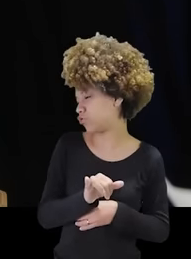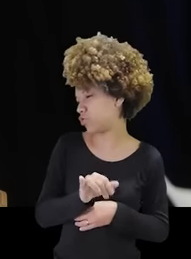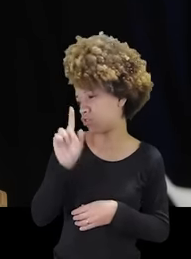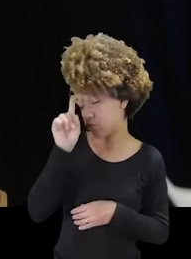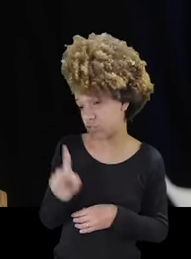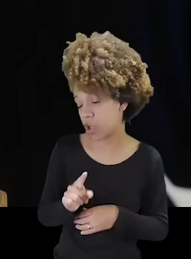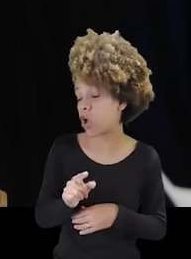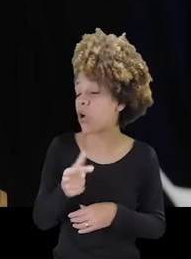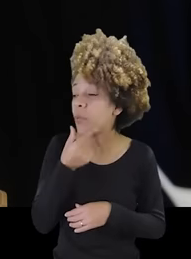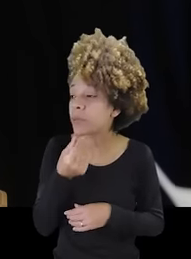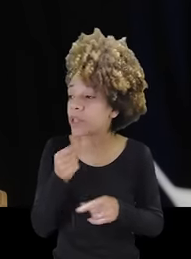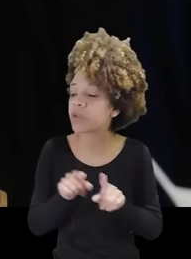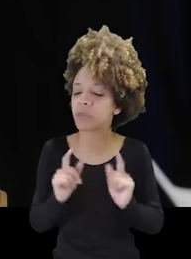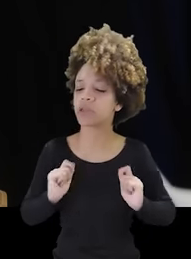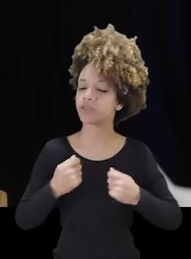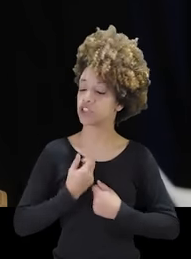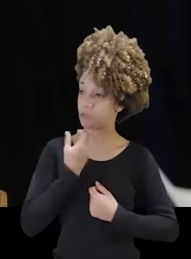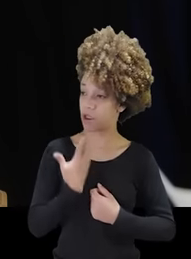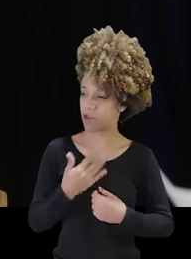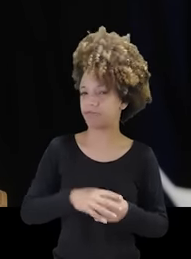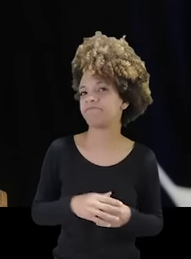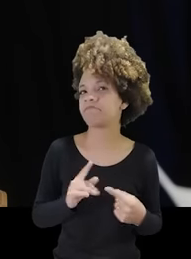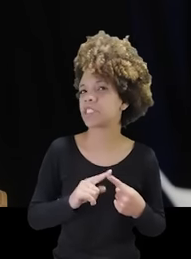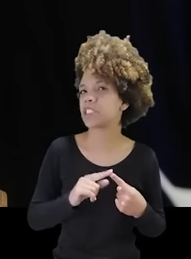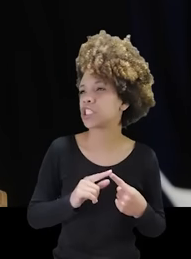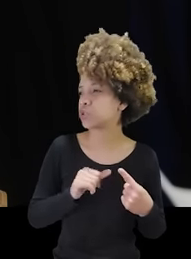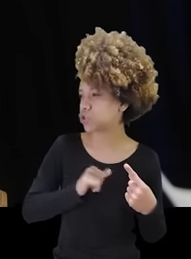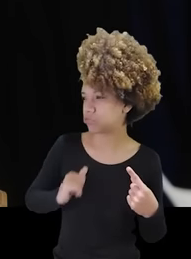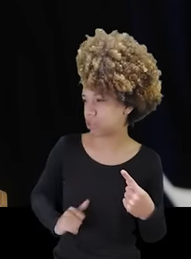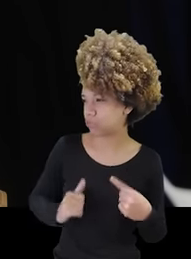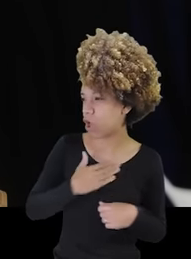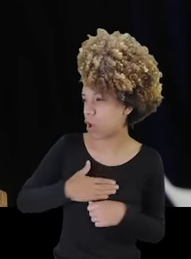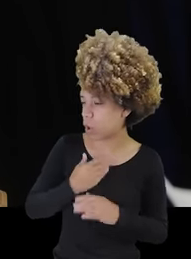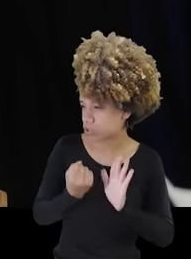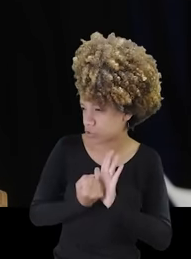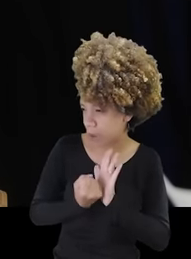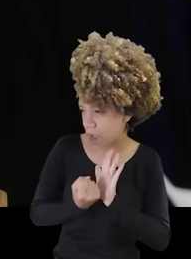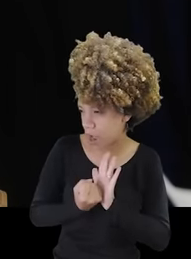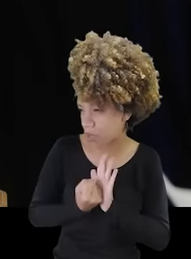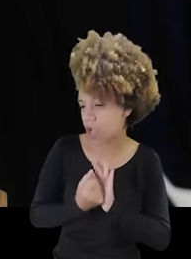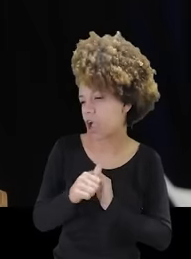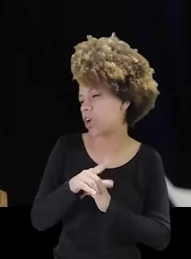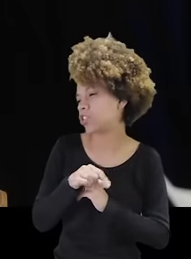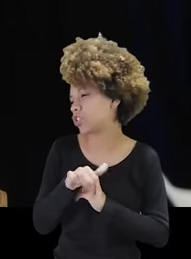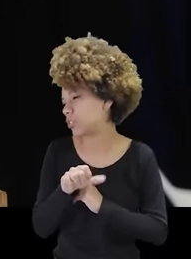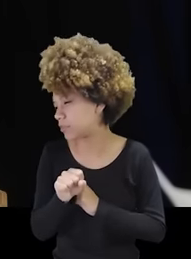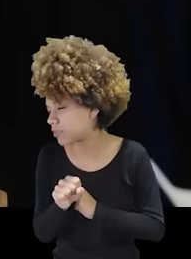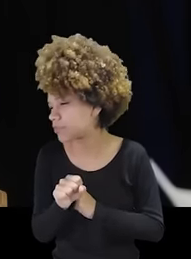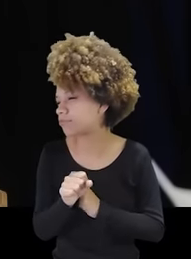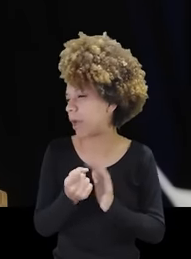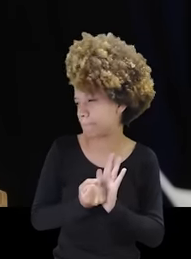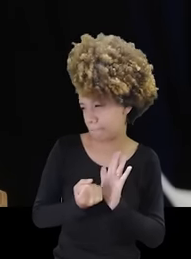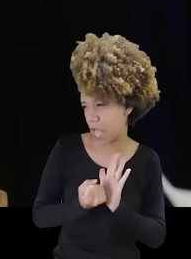os meninos eles gostam se vestir bem e aí os chineses eles gostam de usar muita Marca então assim mais marca